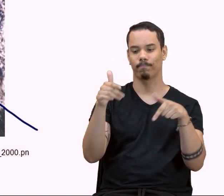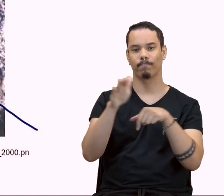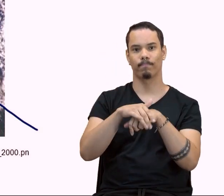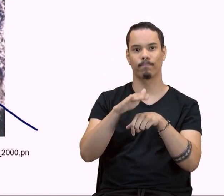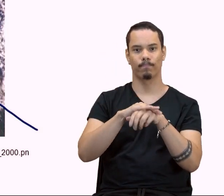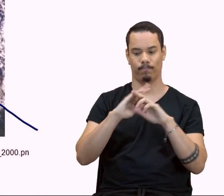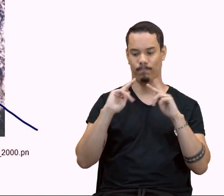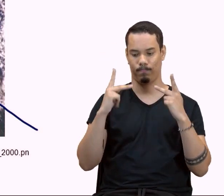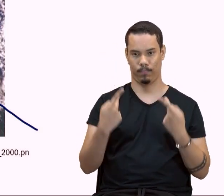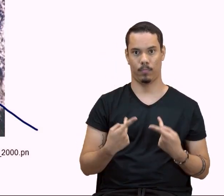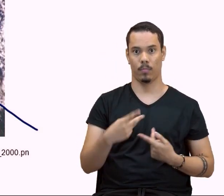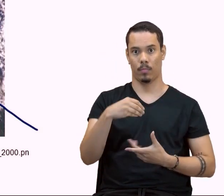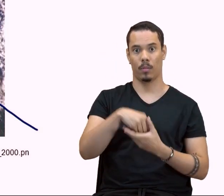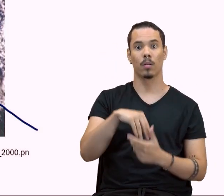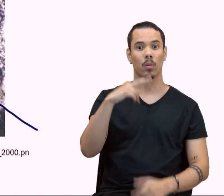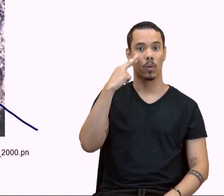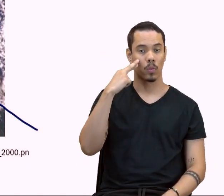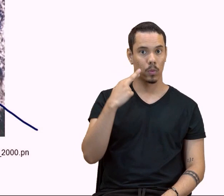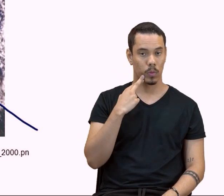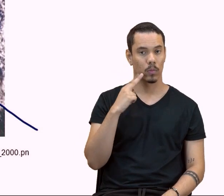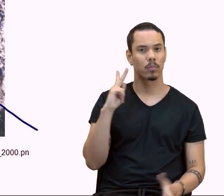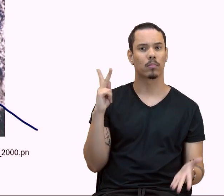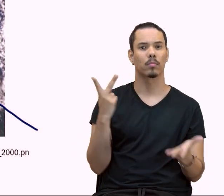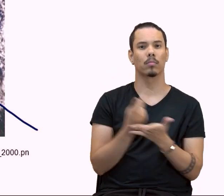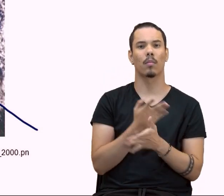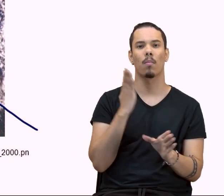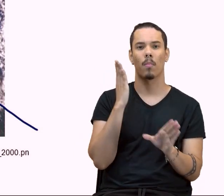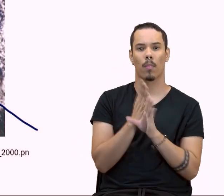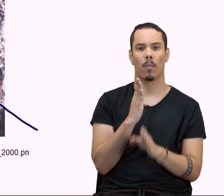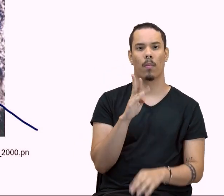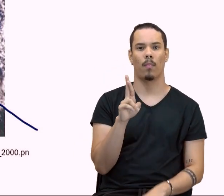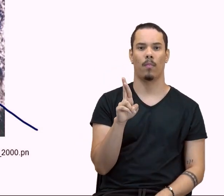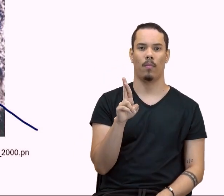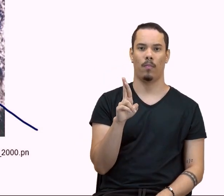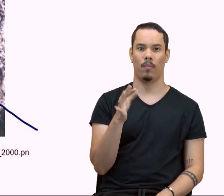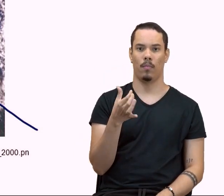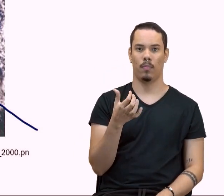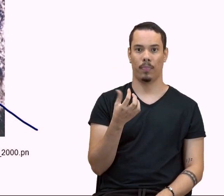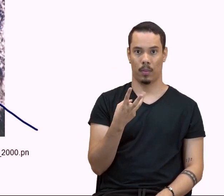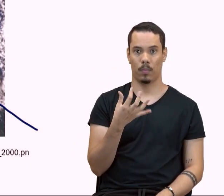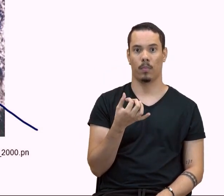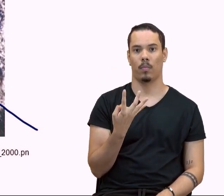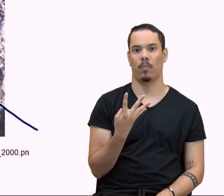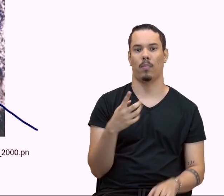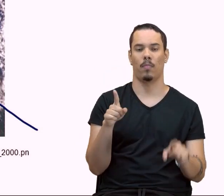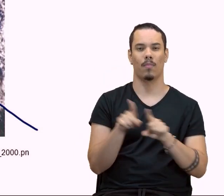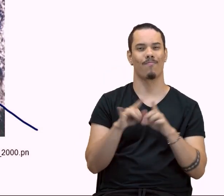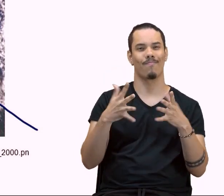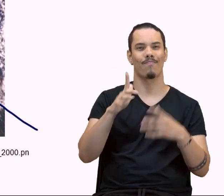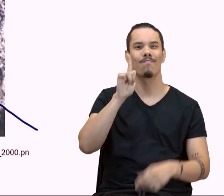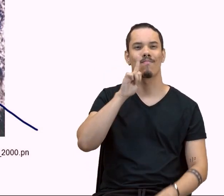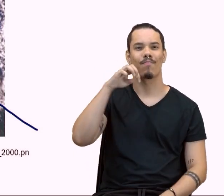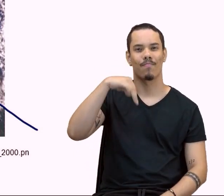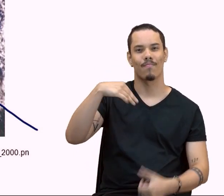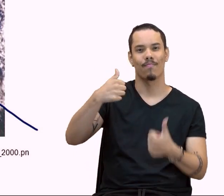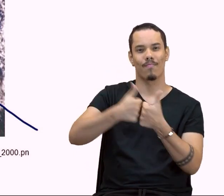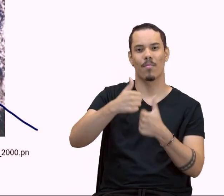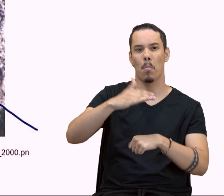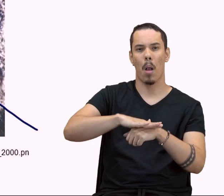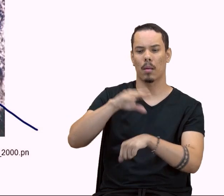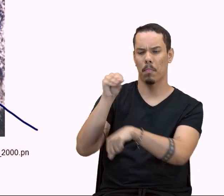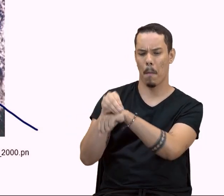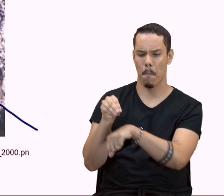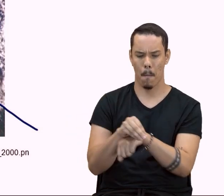em Rondônia se deu principalmente por causa da BR-364. Você pode ver que ali para a região de Guajará-Mirim, ó, muito mais preservado, né?